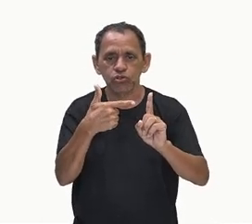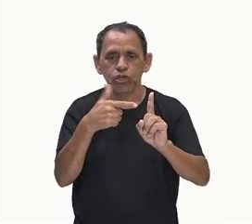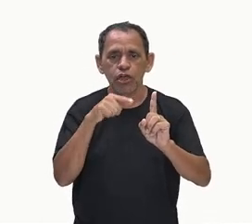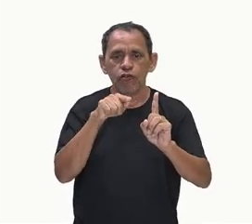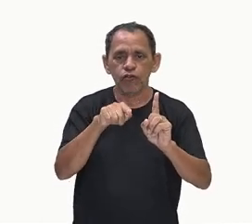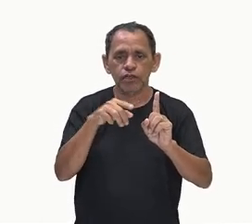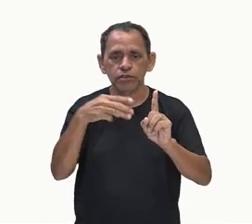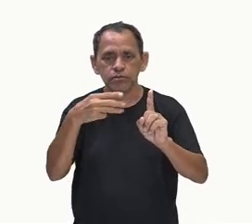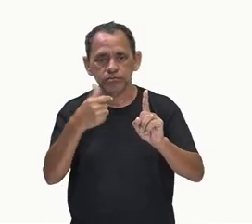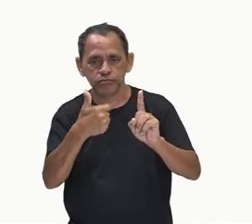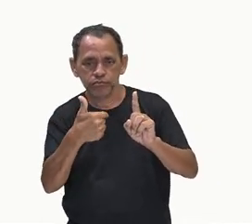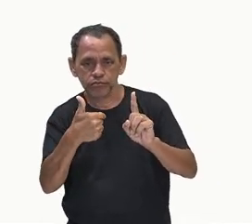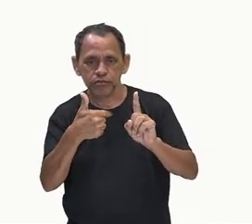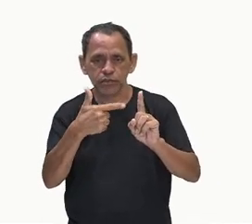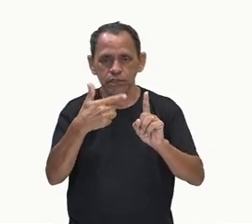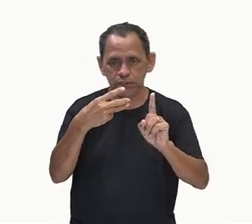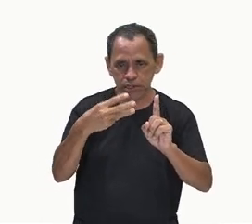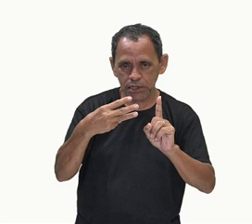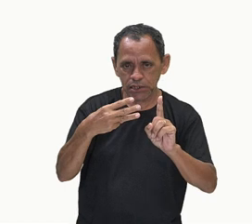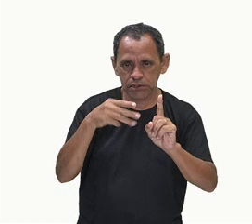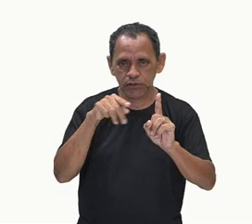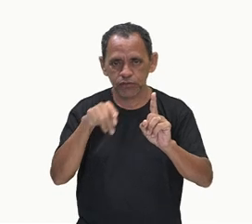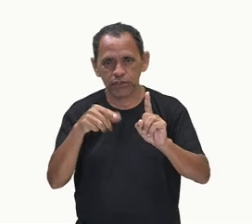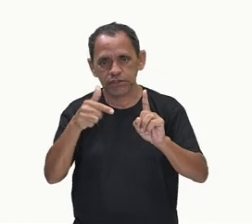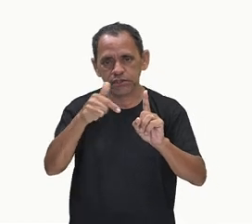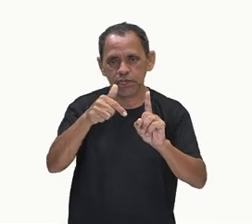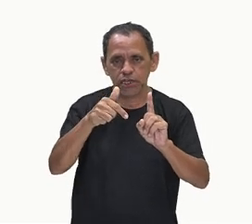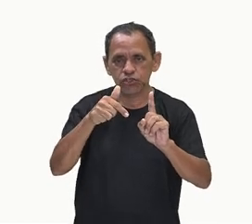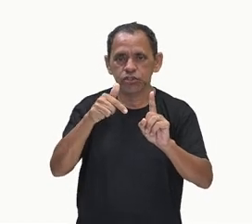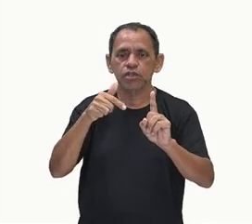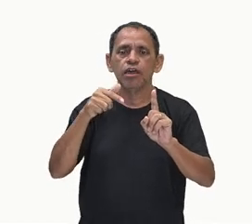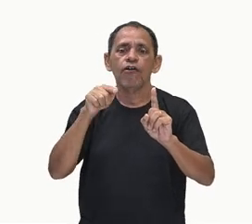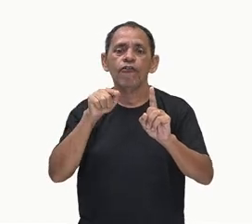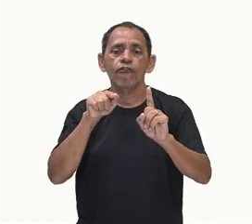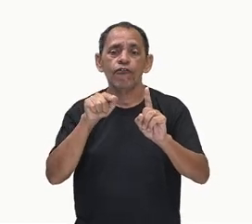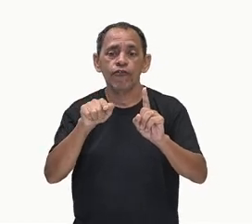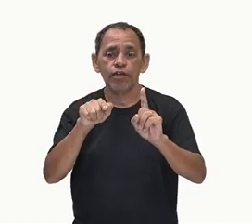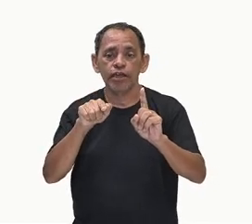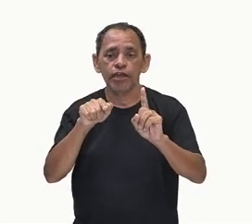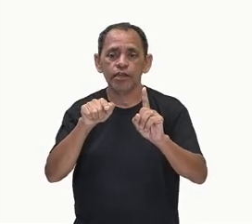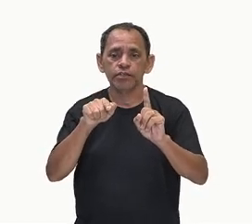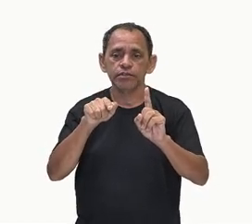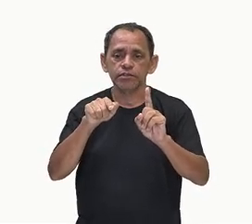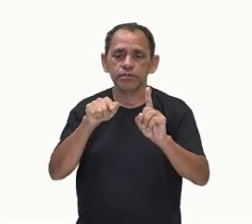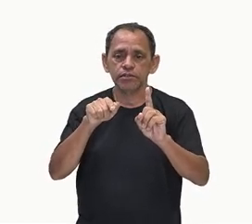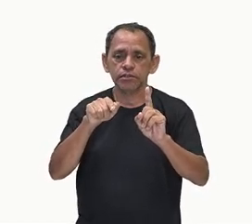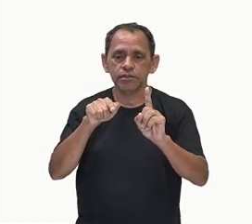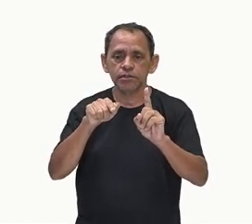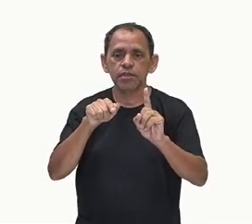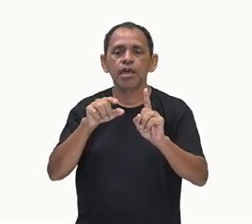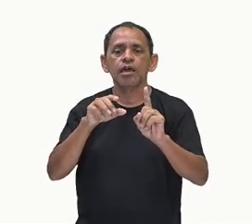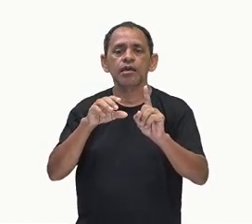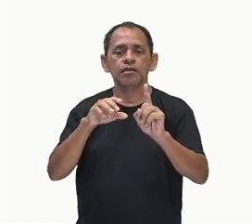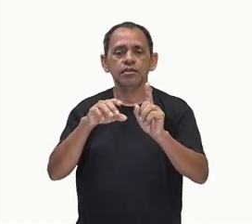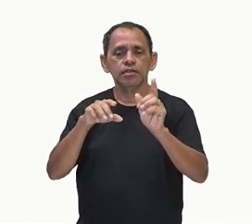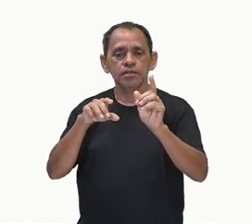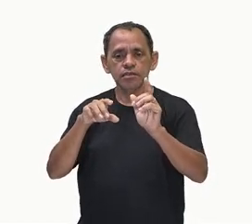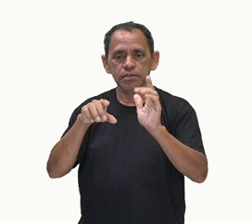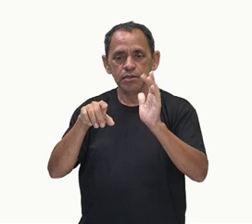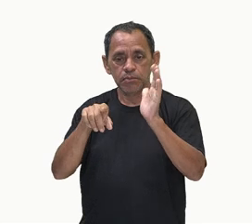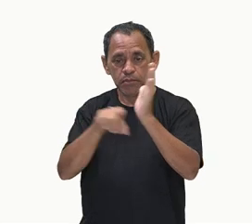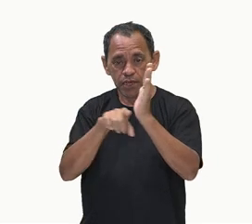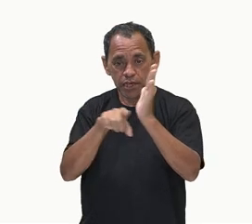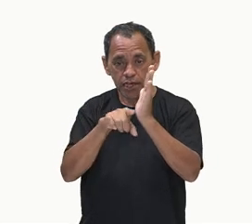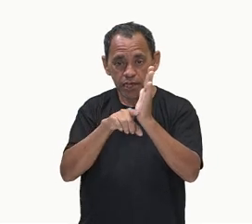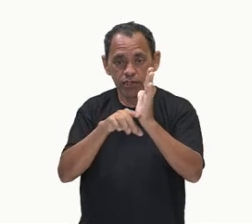dos cossenos x 13 x 7 x - 0,5 que é o valor do Cosseno de